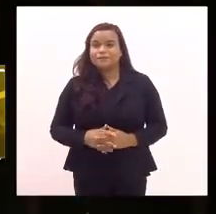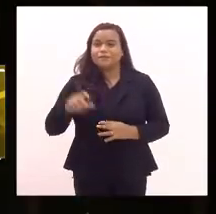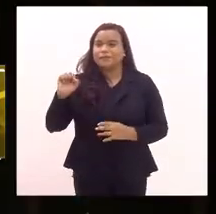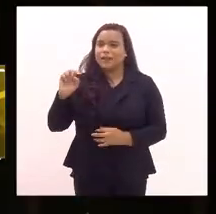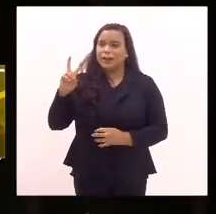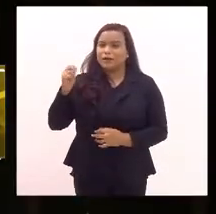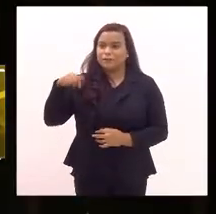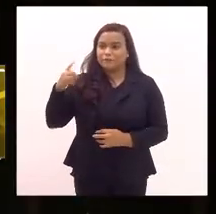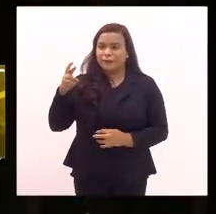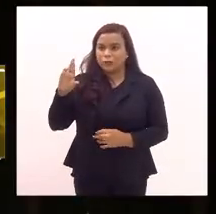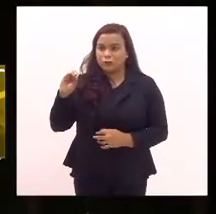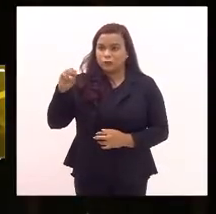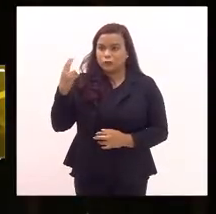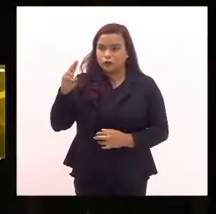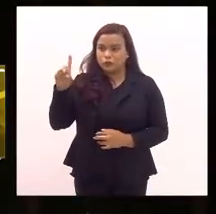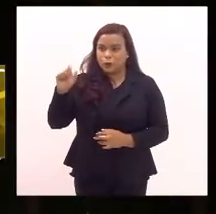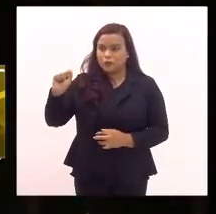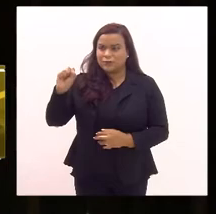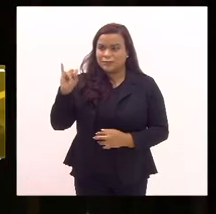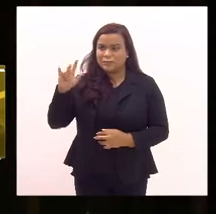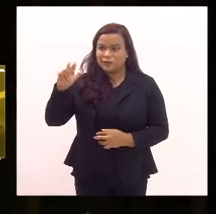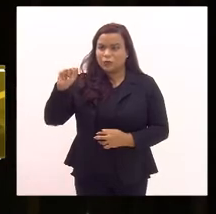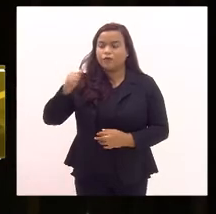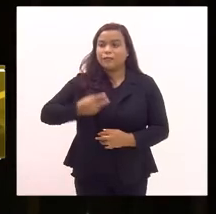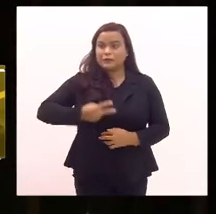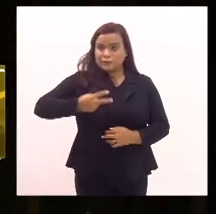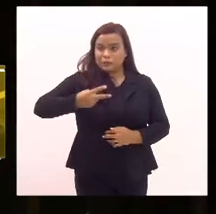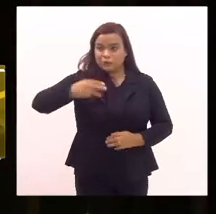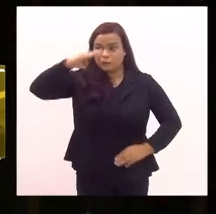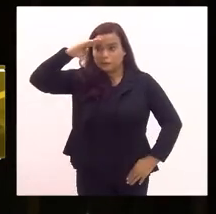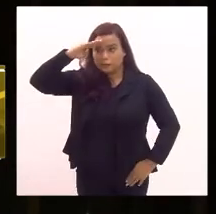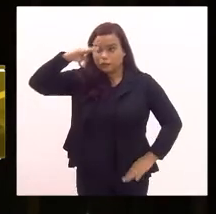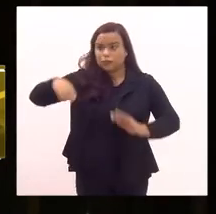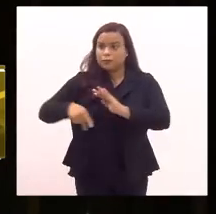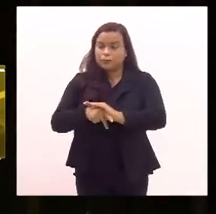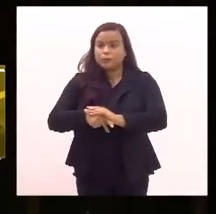Evandro de Souza Silva, segundo sargento da Polícia Militar.